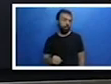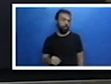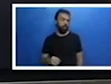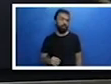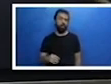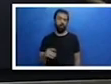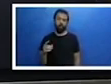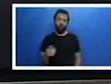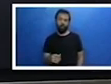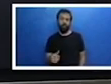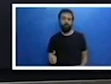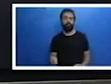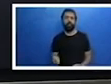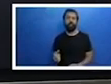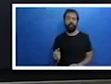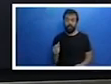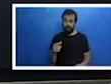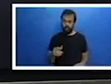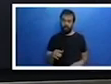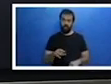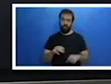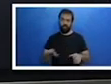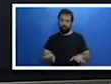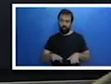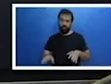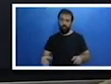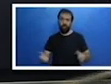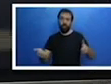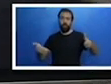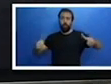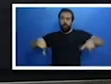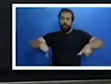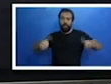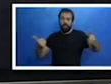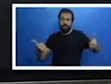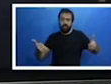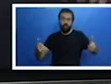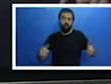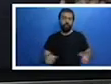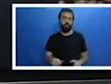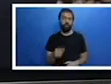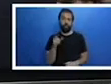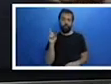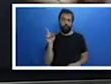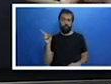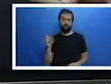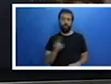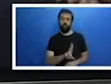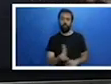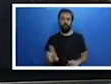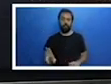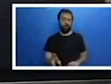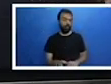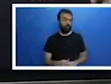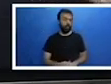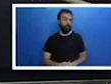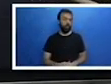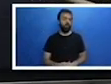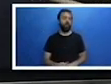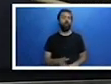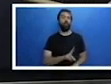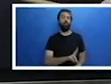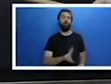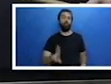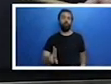de batizar esse movimento com o seu sobrenome. Então, como o duplo twist carpado ninguém tinha realizado até então, ela foi a primeira pessoa a